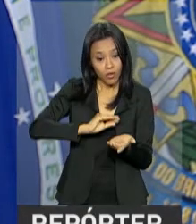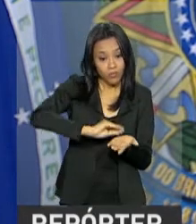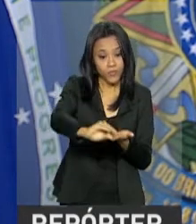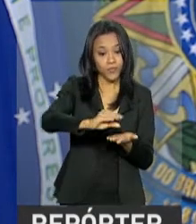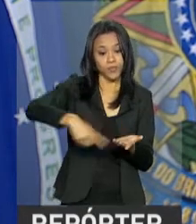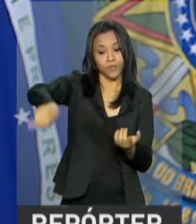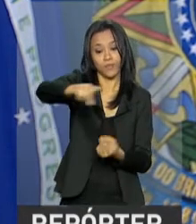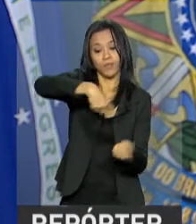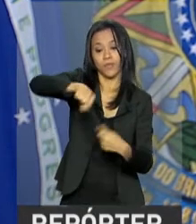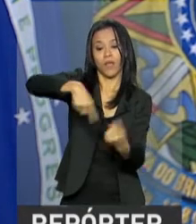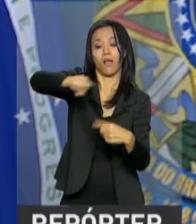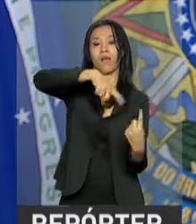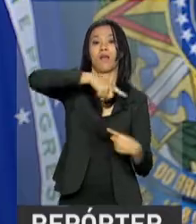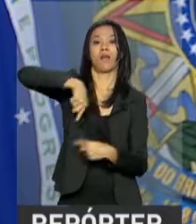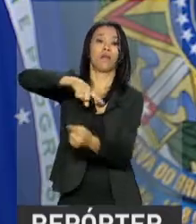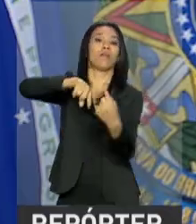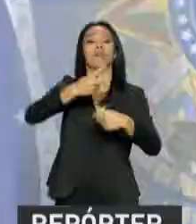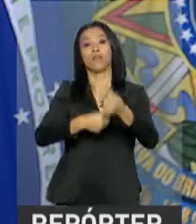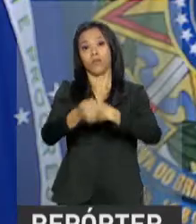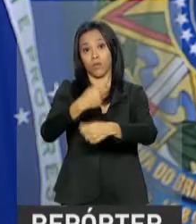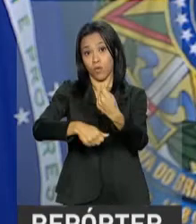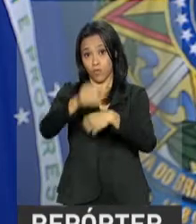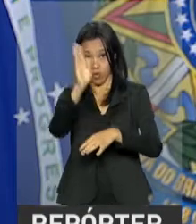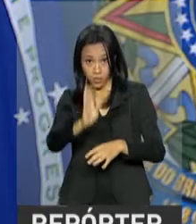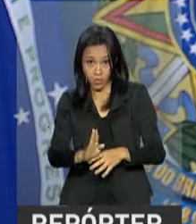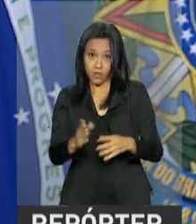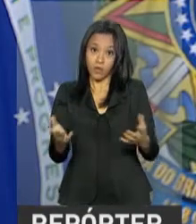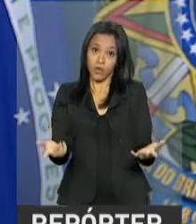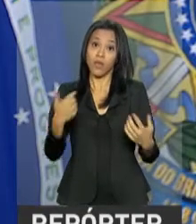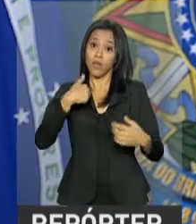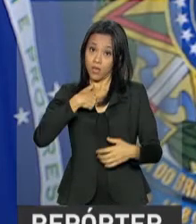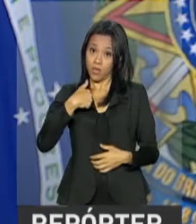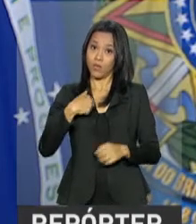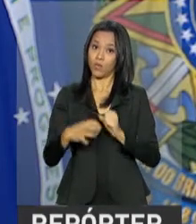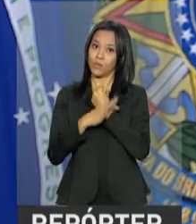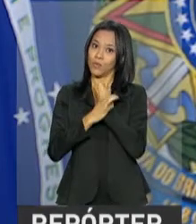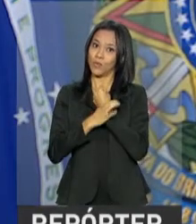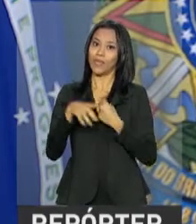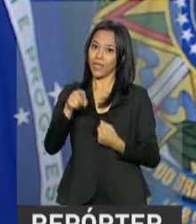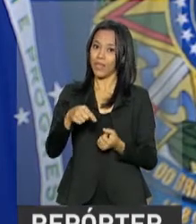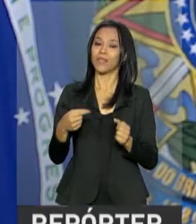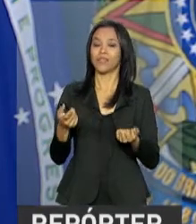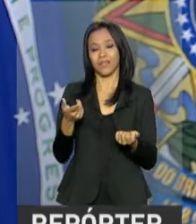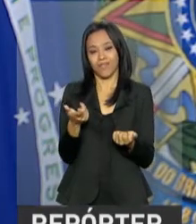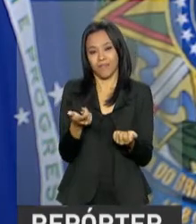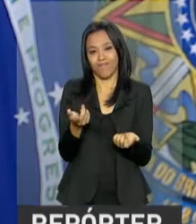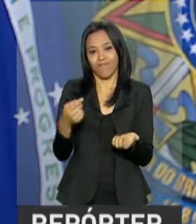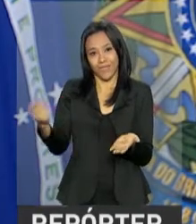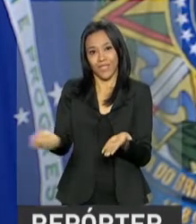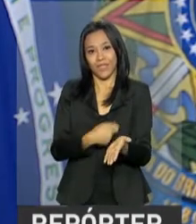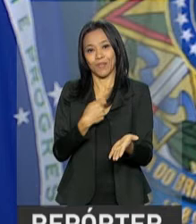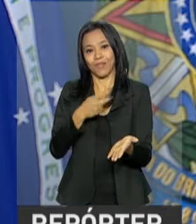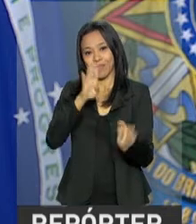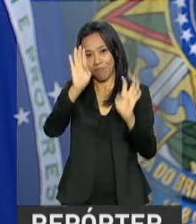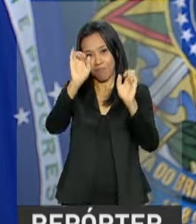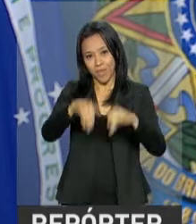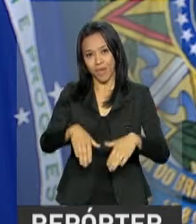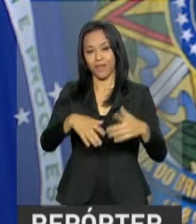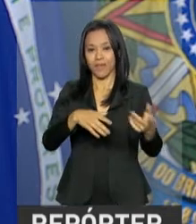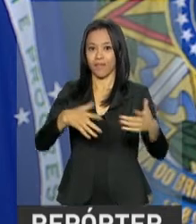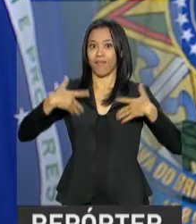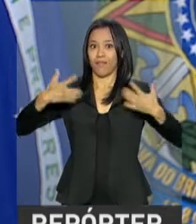na economia brasileira que estou seguro que essa medida será muito bem recebida pelas famílias